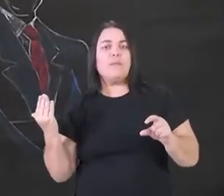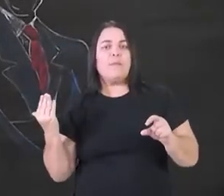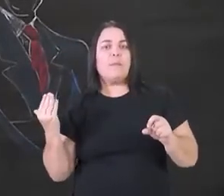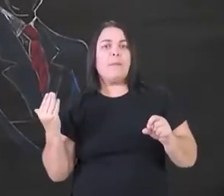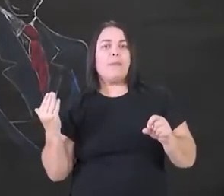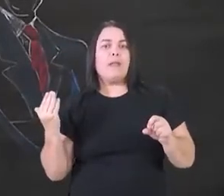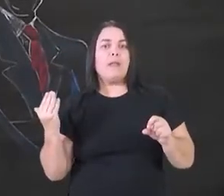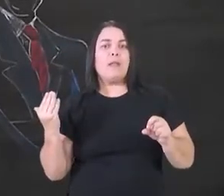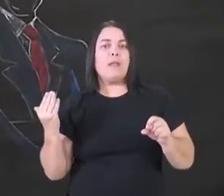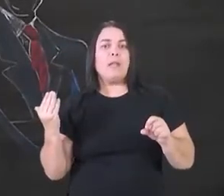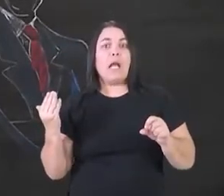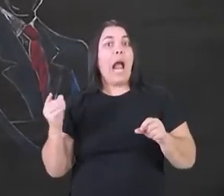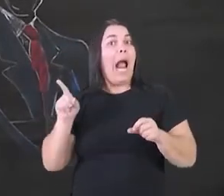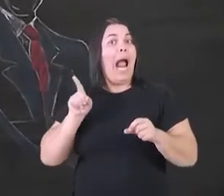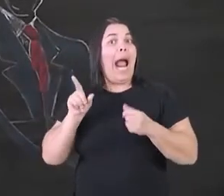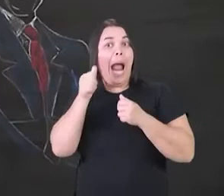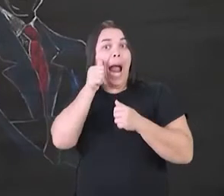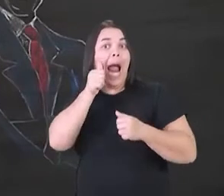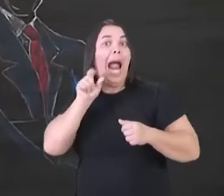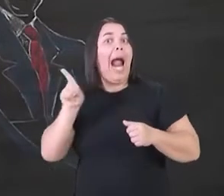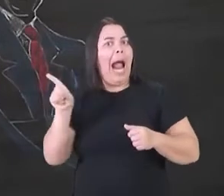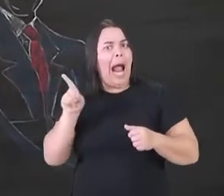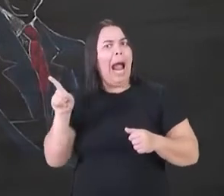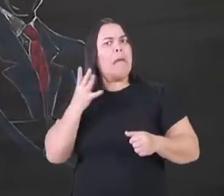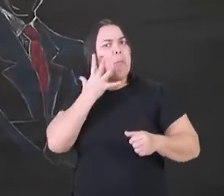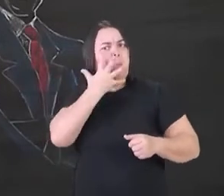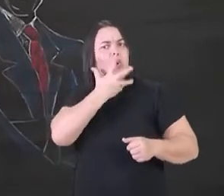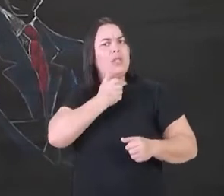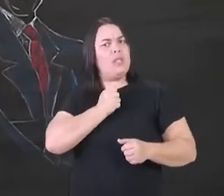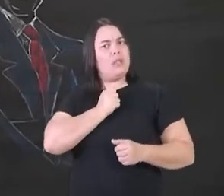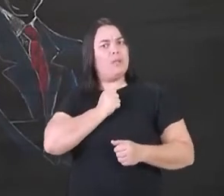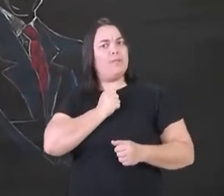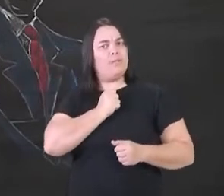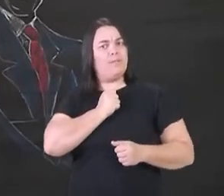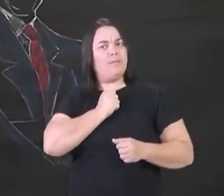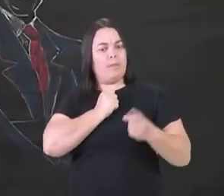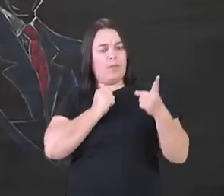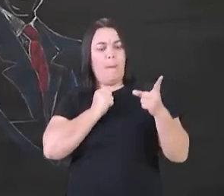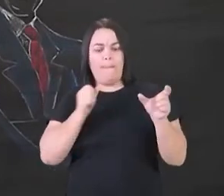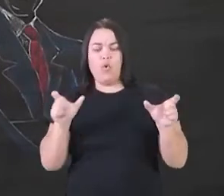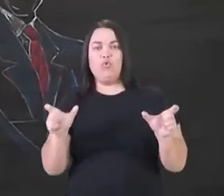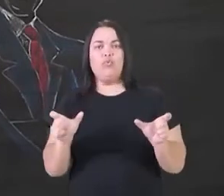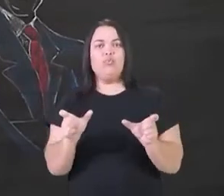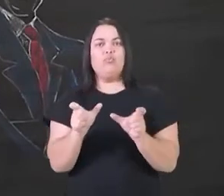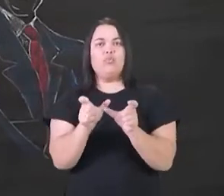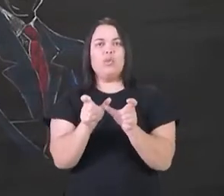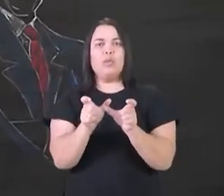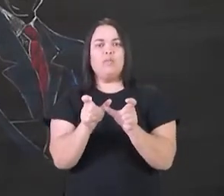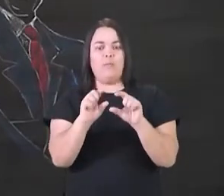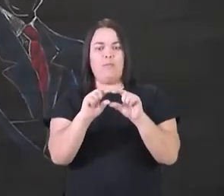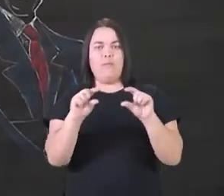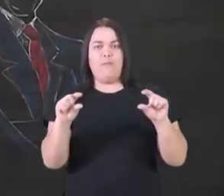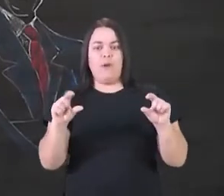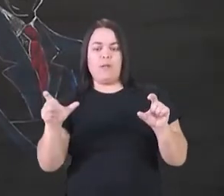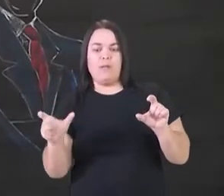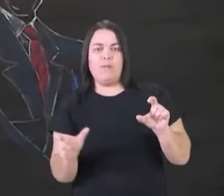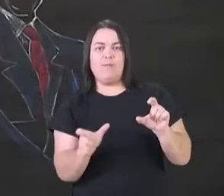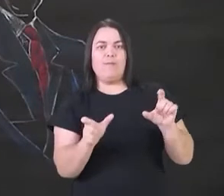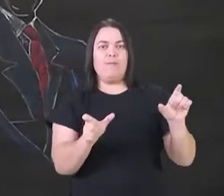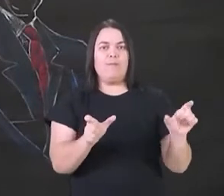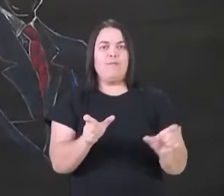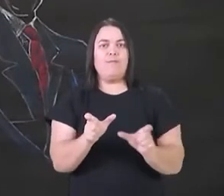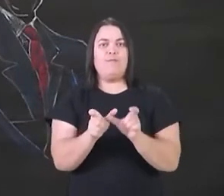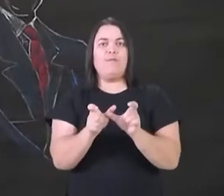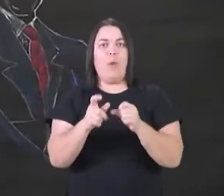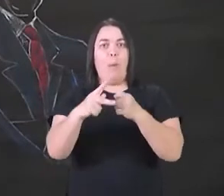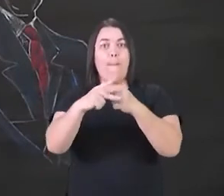pretty. Ela era muito bonita. Eu tenho duas frases. Posso uni-las de uma forma que é utilizando o